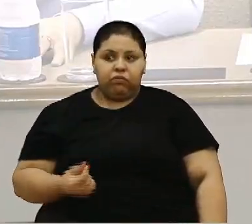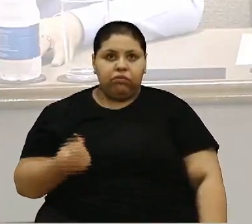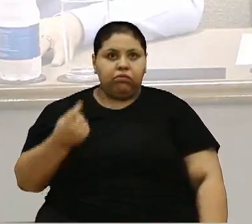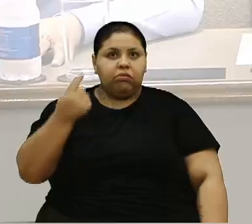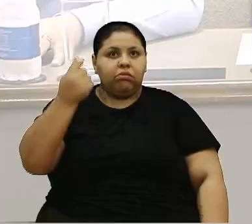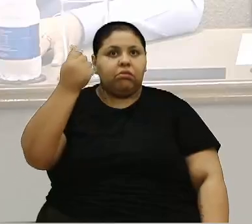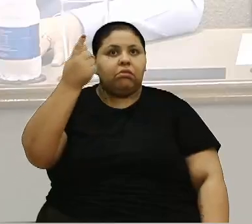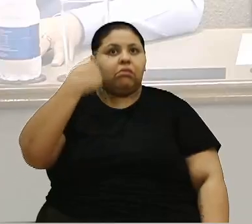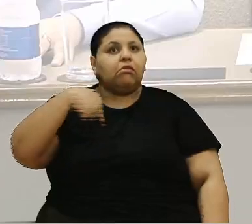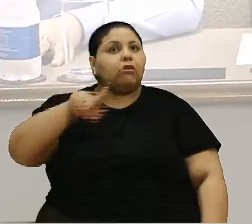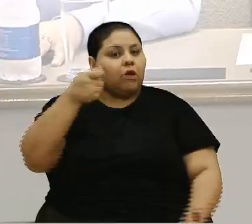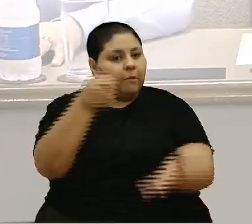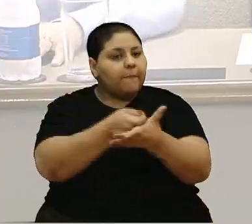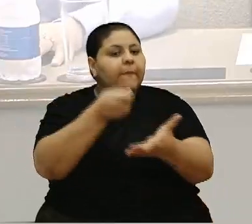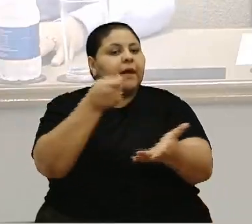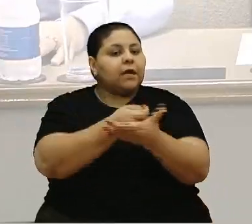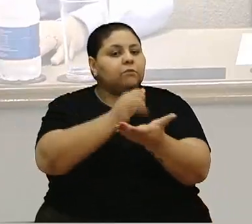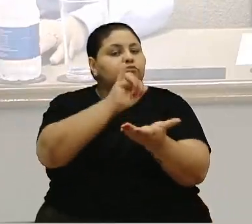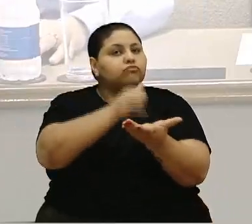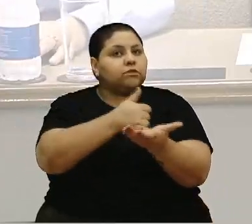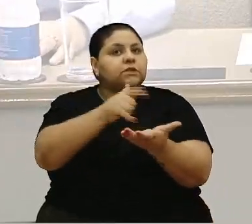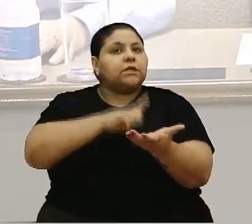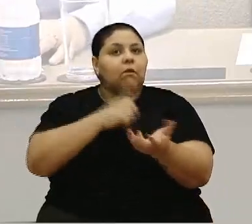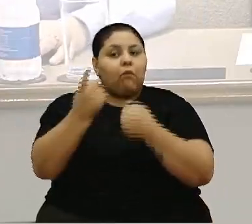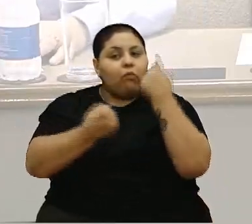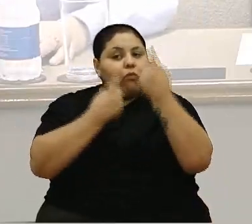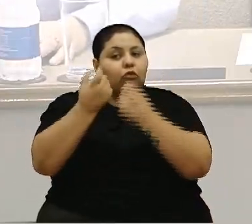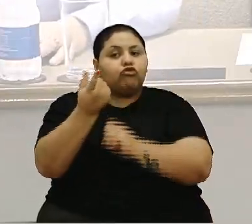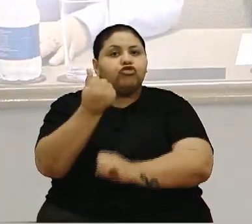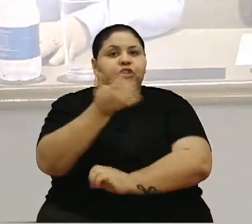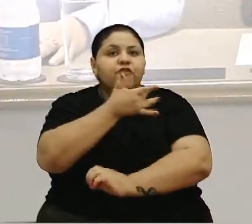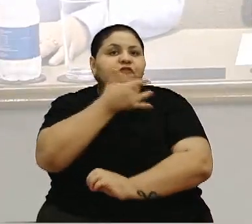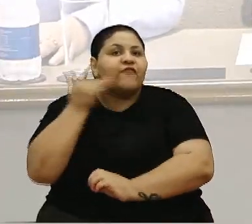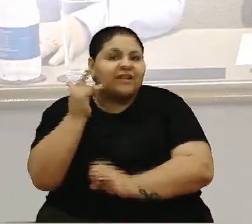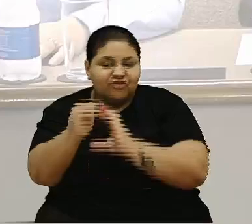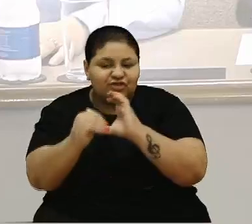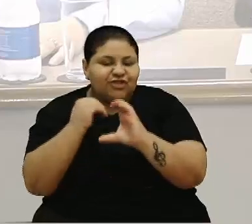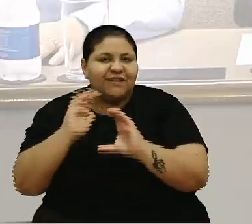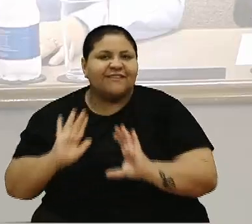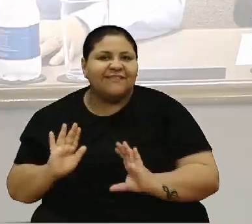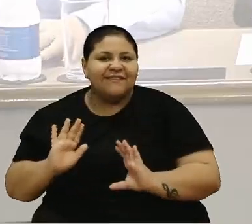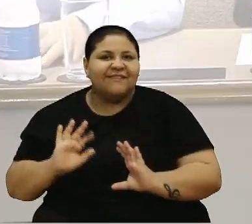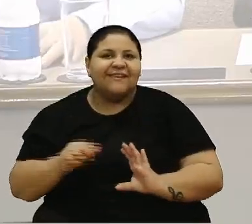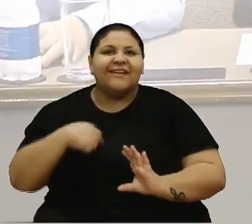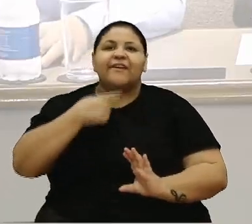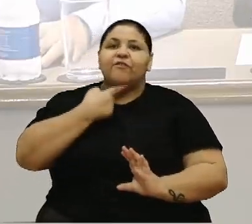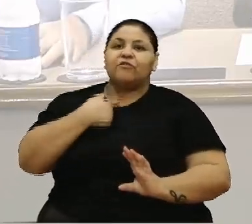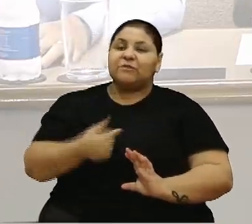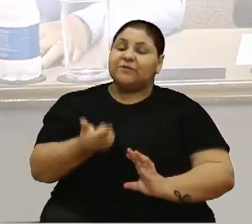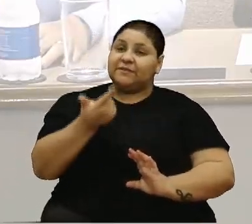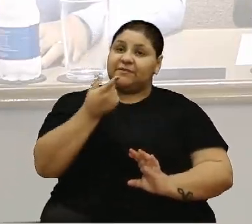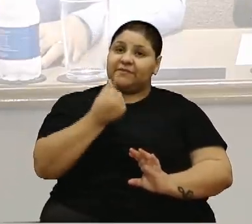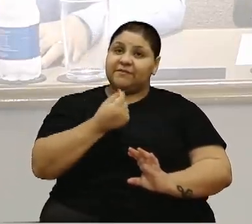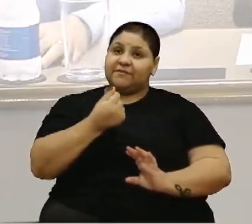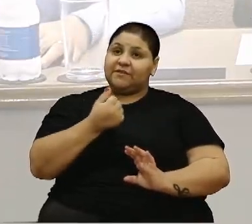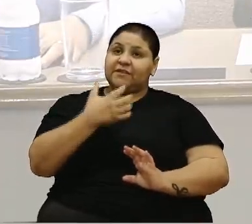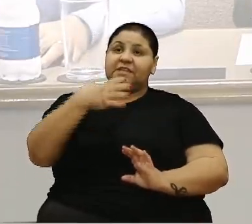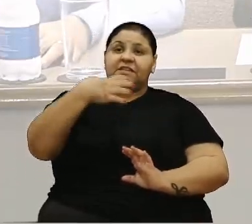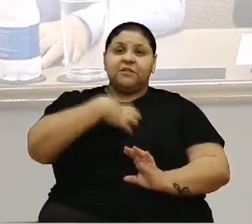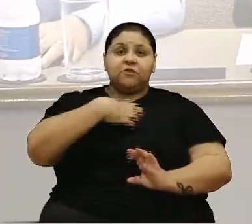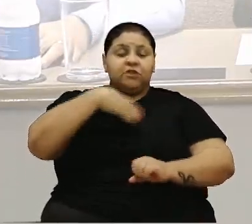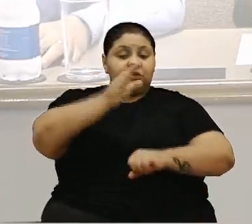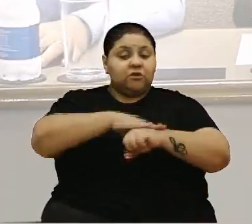nós pagamos impostos, nós temos que nos preocupar com o dinheiro fácil que vem de lá. Eu gostaria que esse dinheiro viesse de uma forma mais